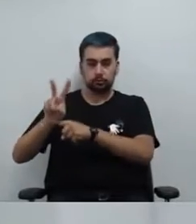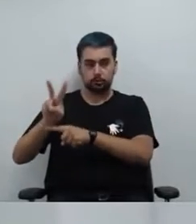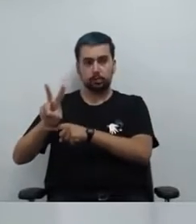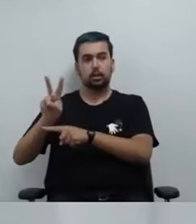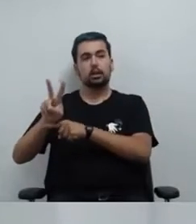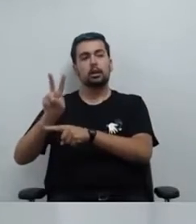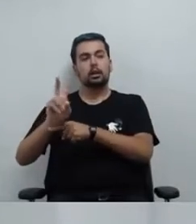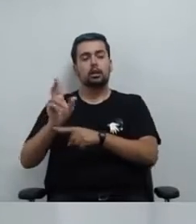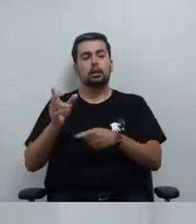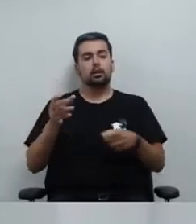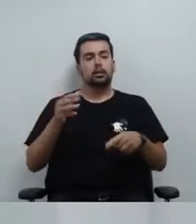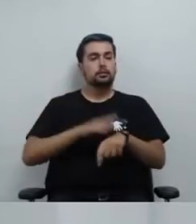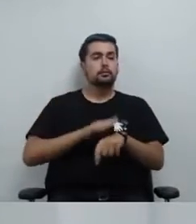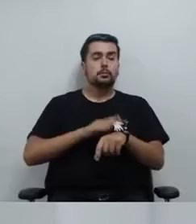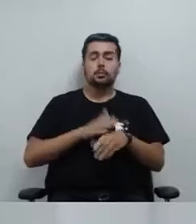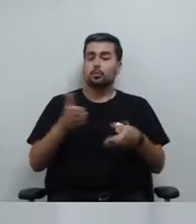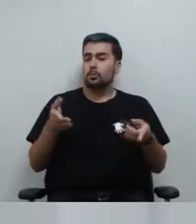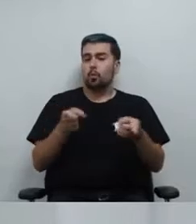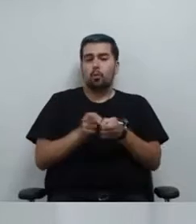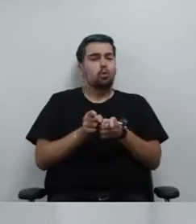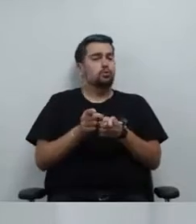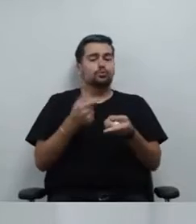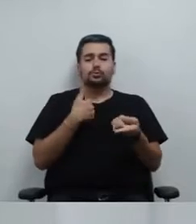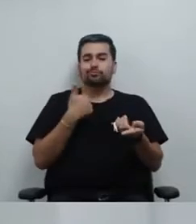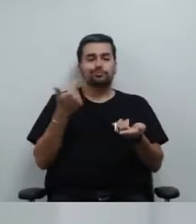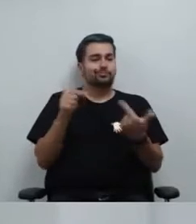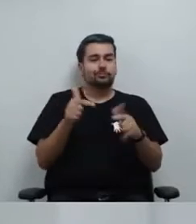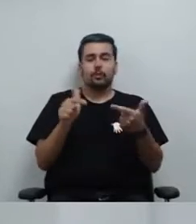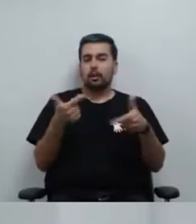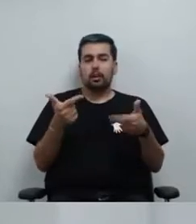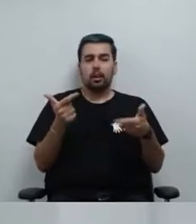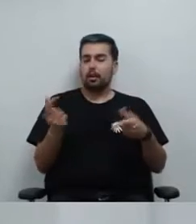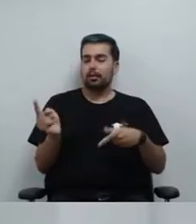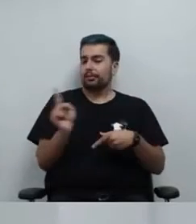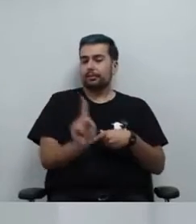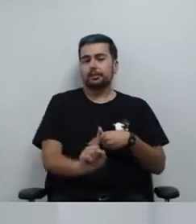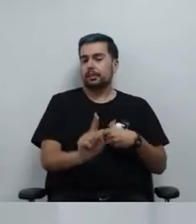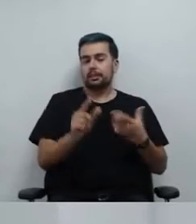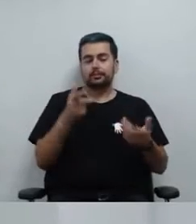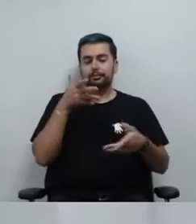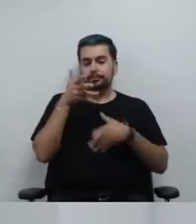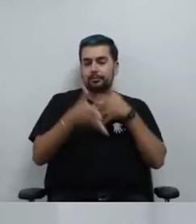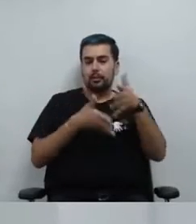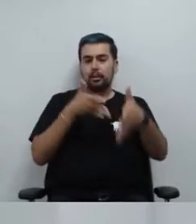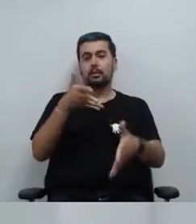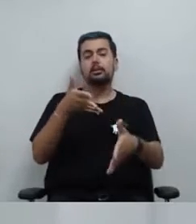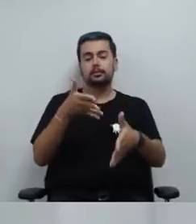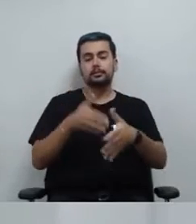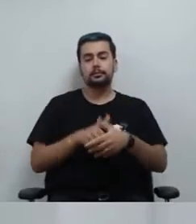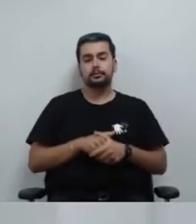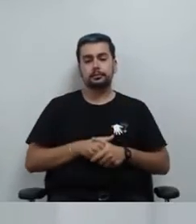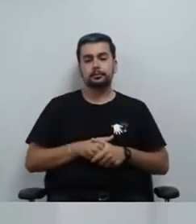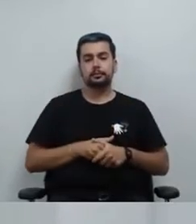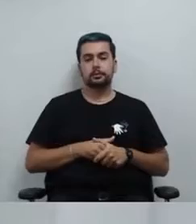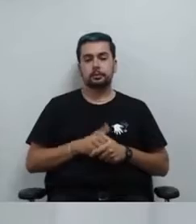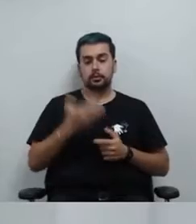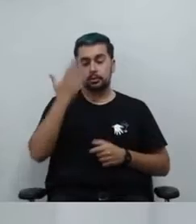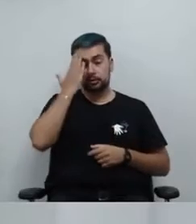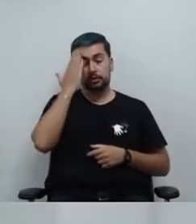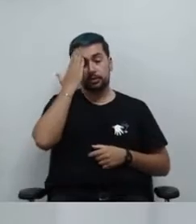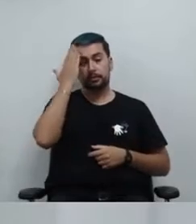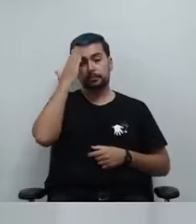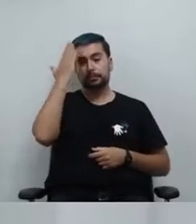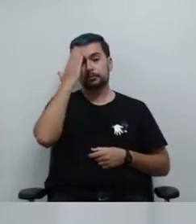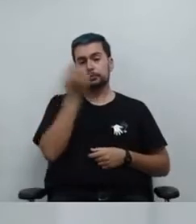estar vindo até aqui para fazer essa defesa. Mas ao saber